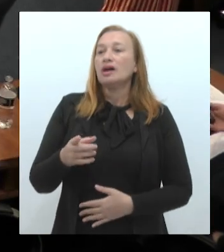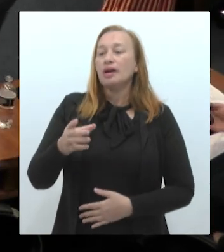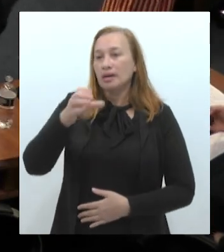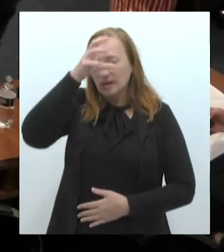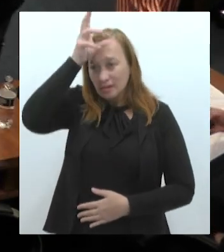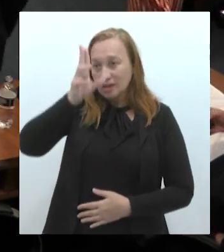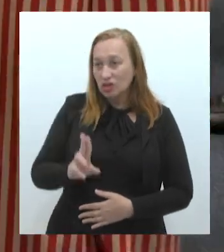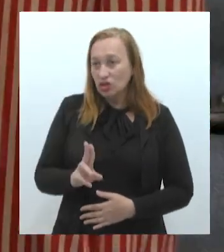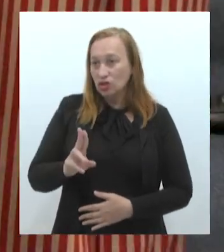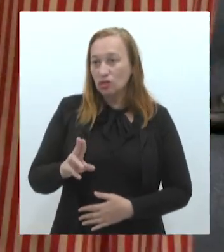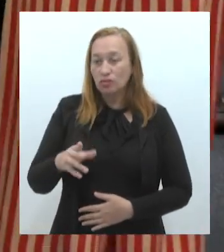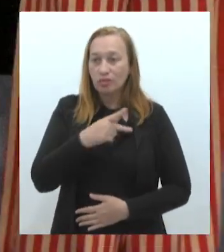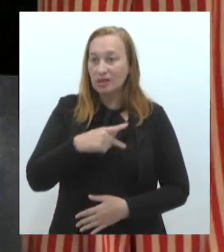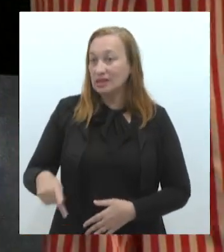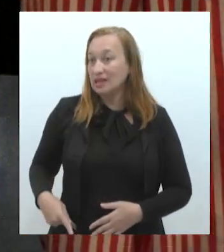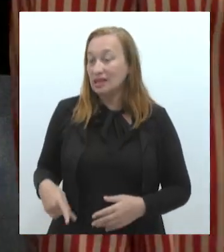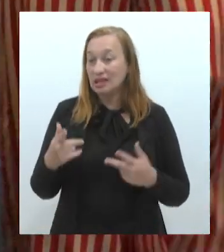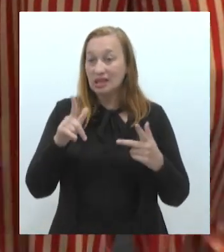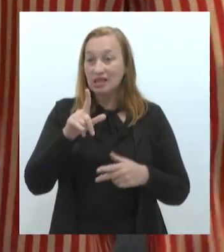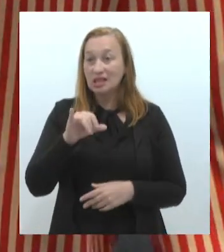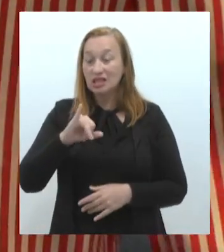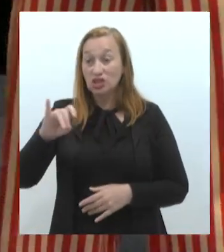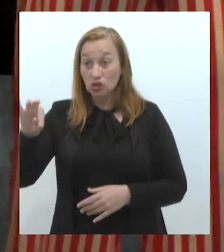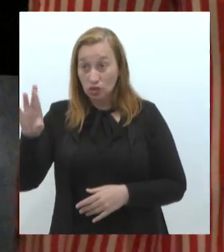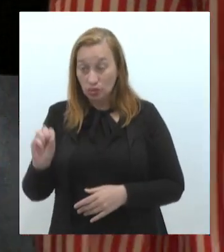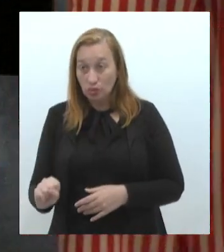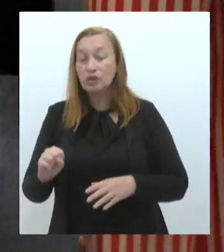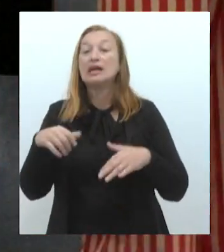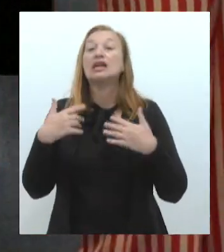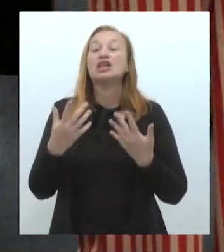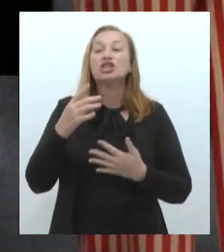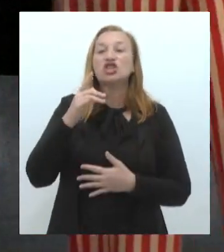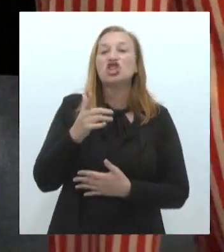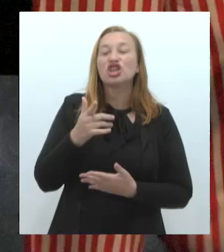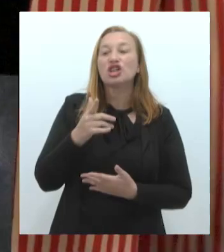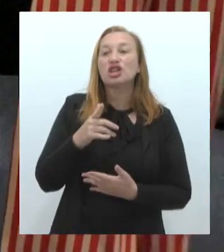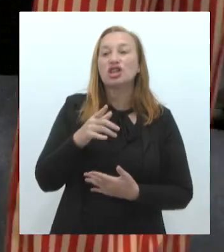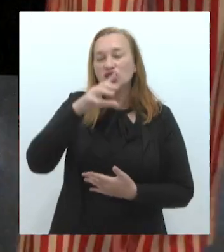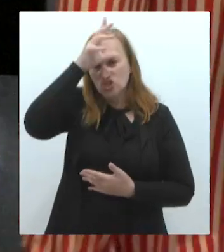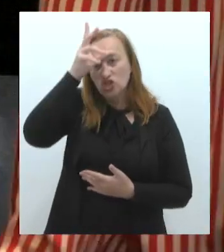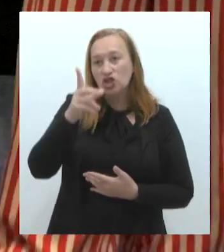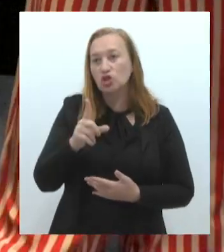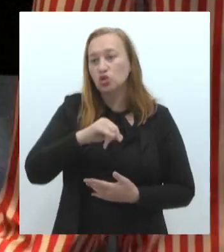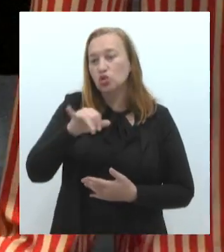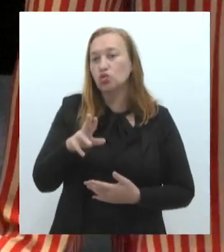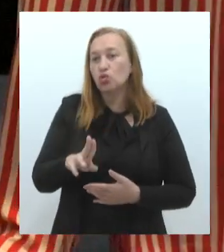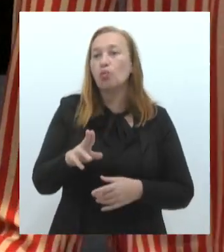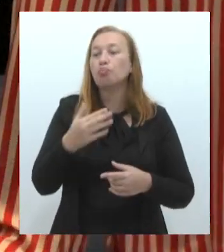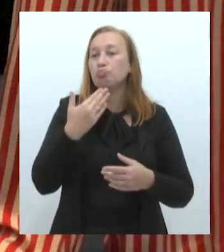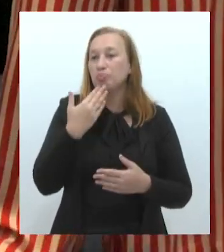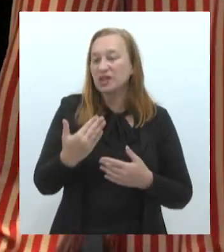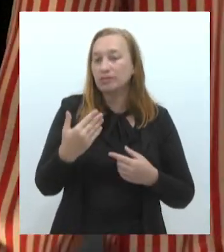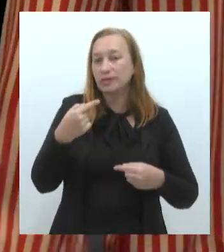são quase sinônimos. Tia Ju, deixa eu dizer, então, por que eu pedi para